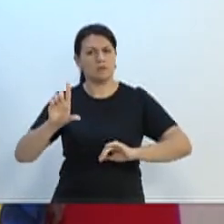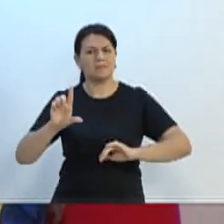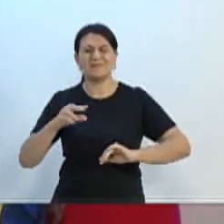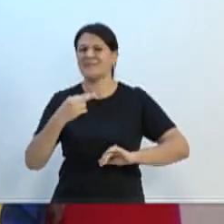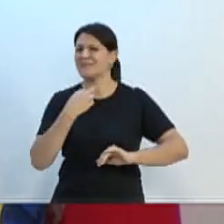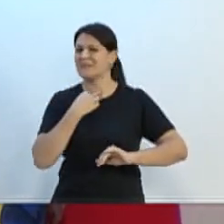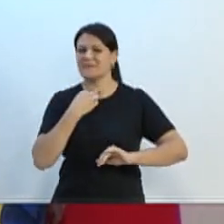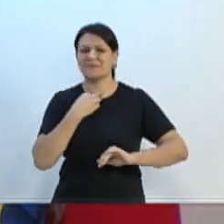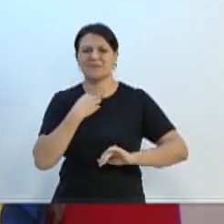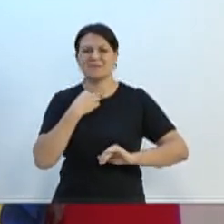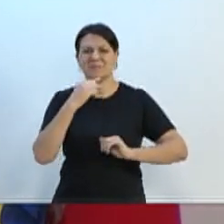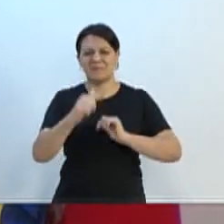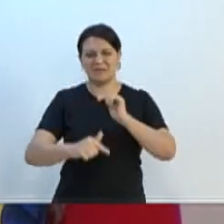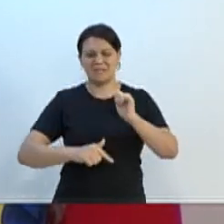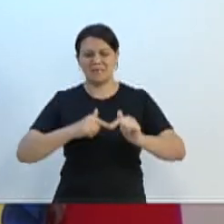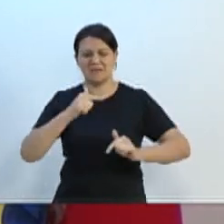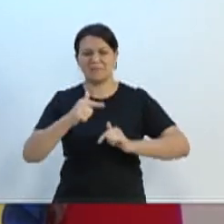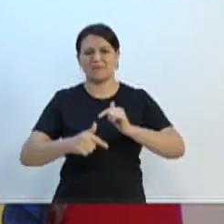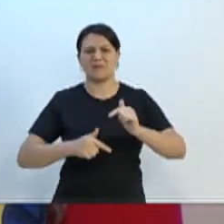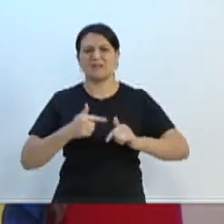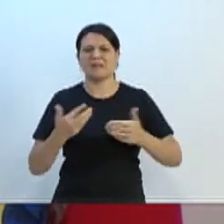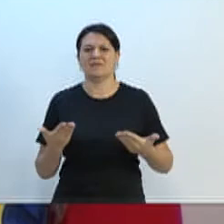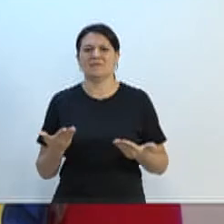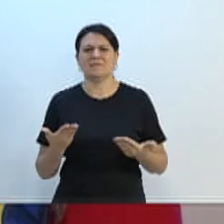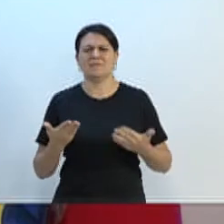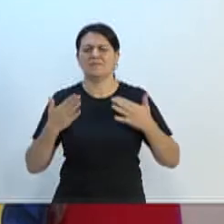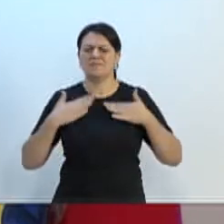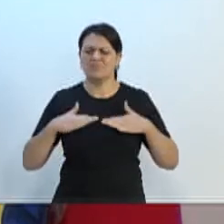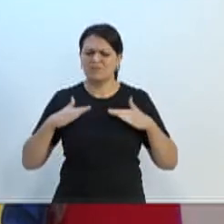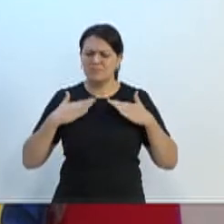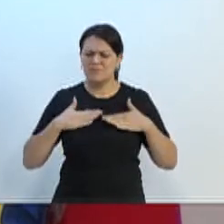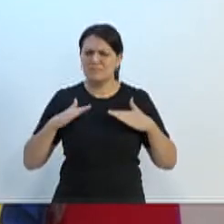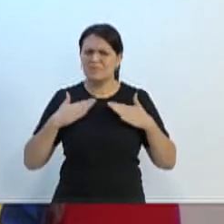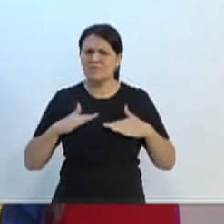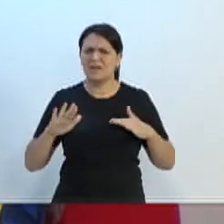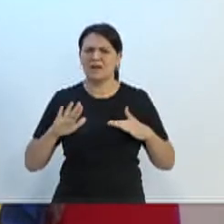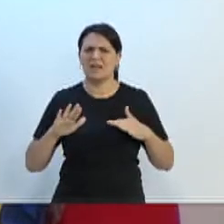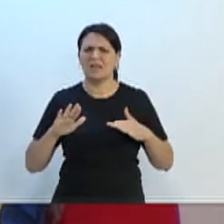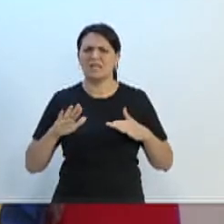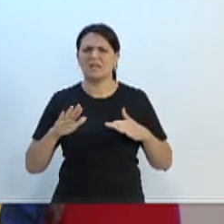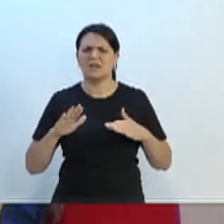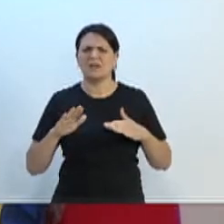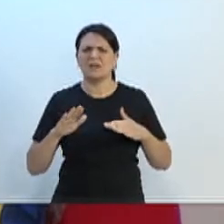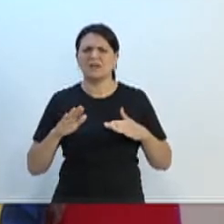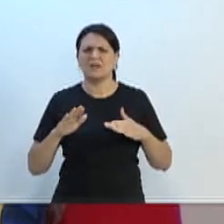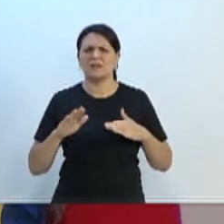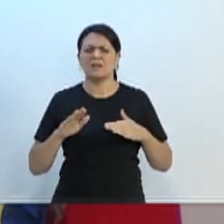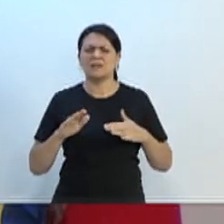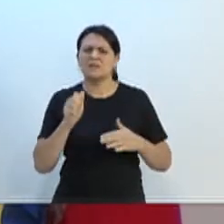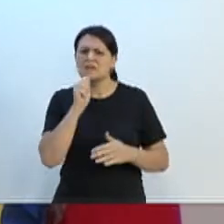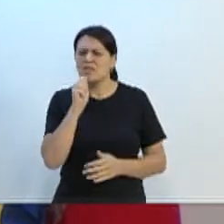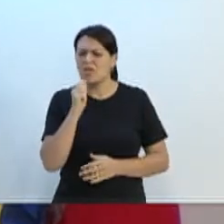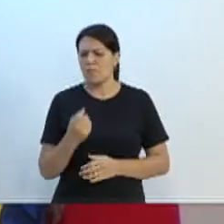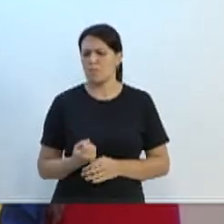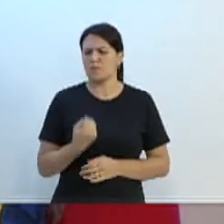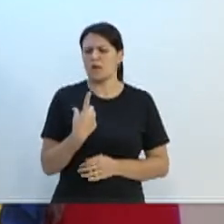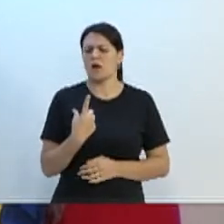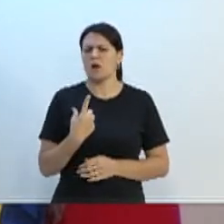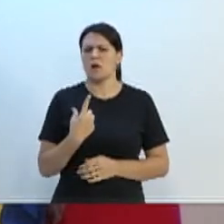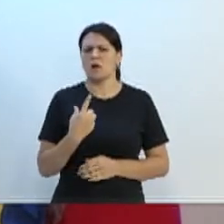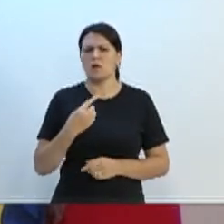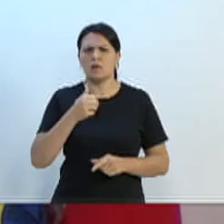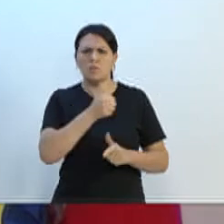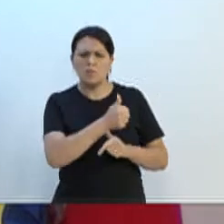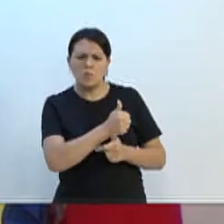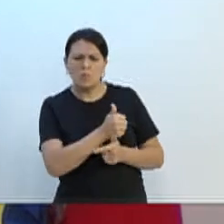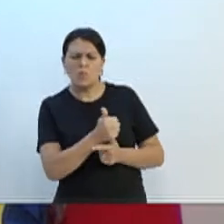pudermos trabalhar, no mínimo, com tranquilidade, sem ofender a moral, sem passar para a questão.